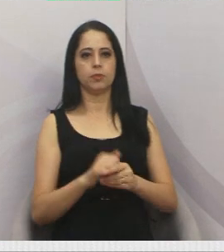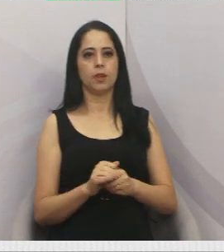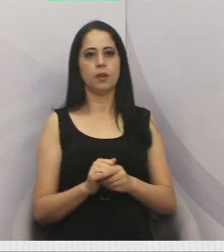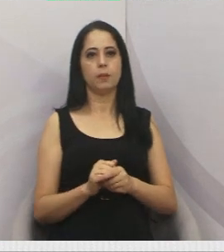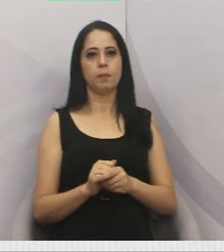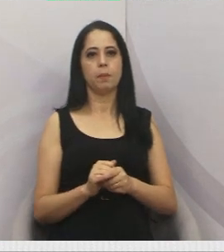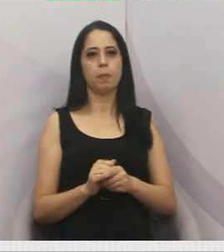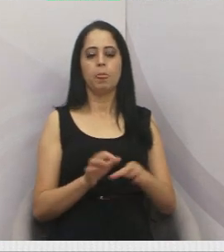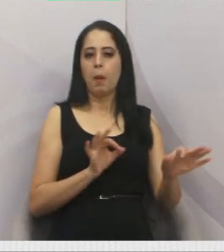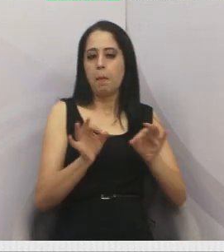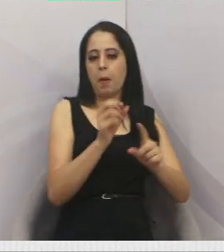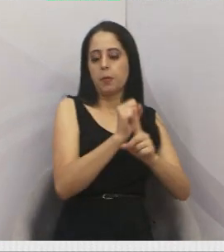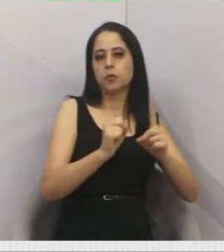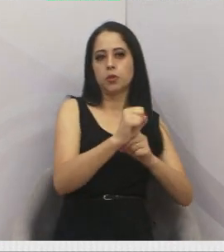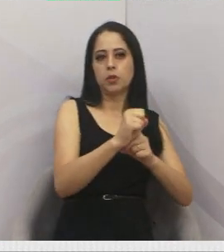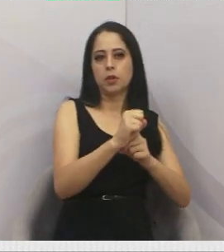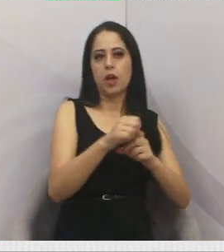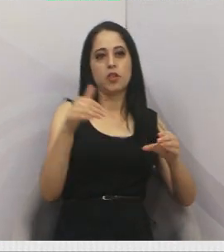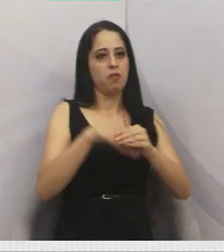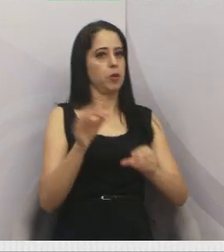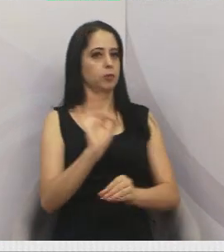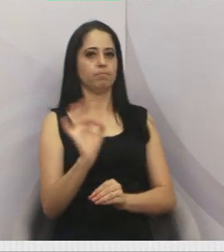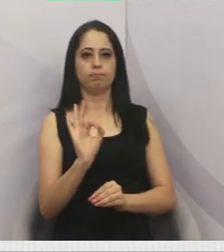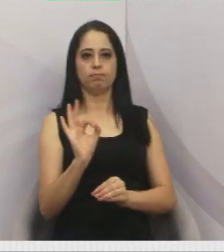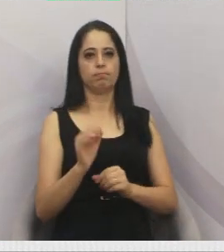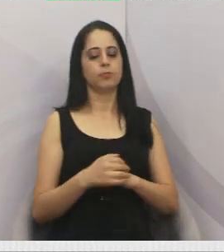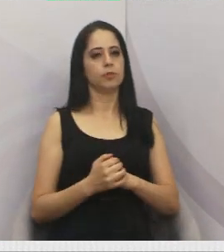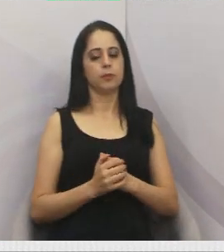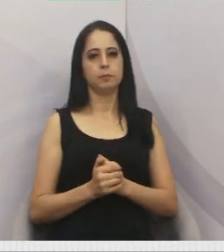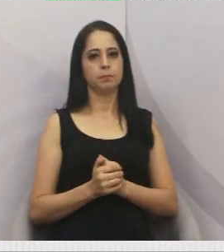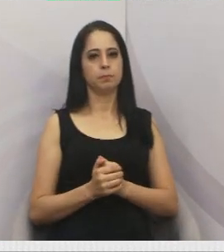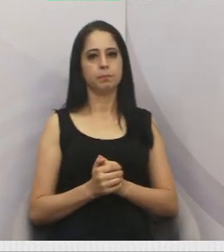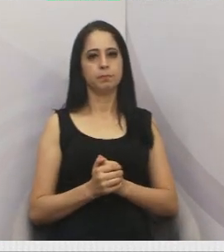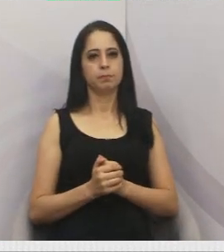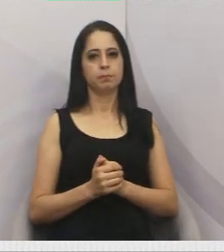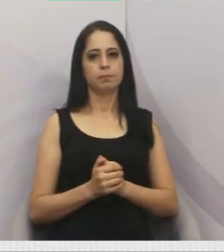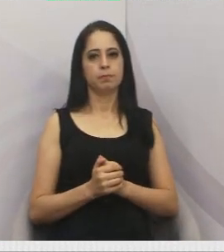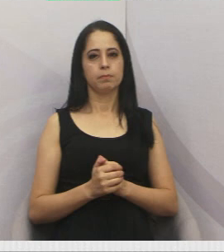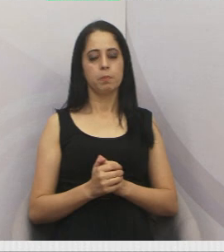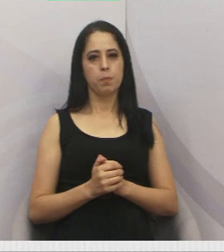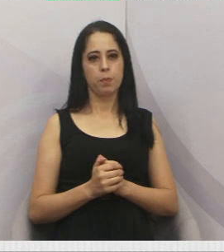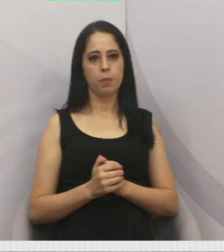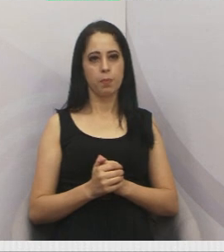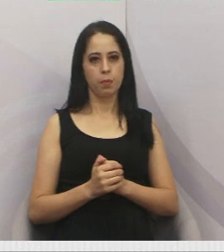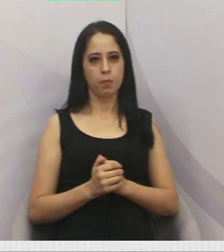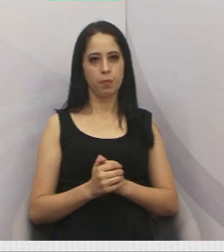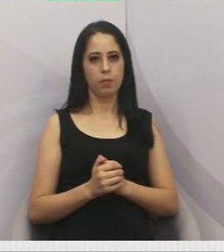Segmento organização da sociedade civil, voto em branco. Próximo voto.